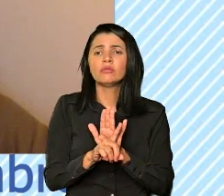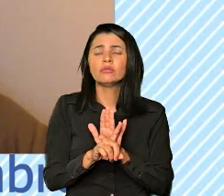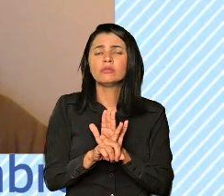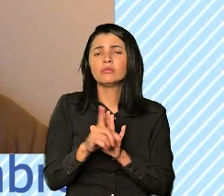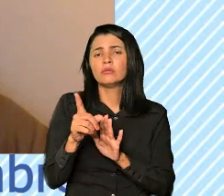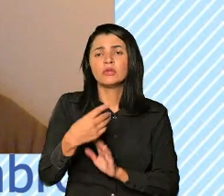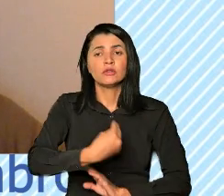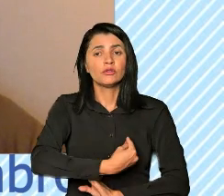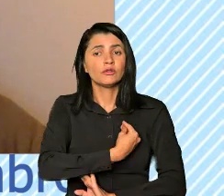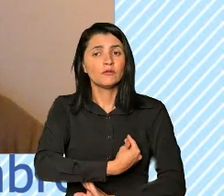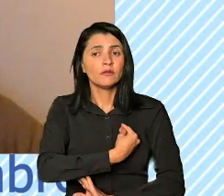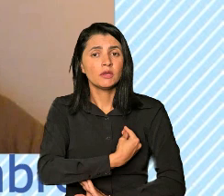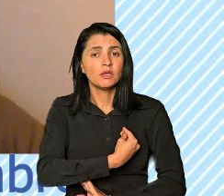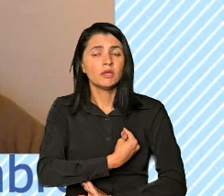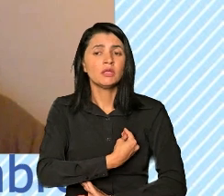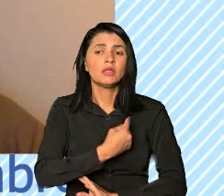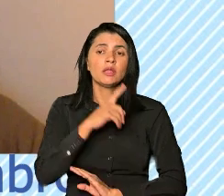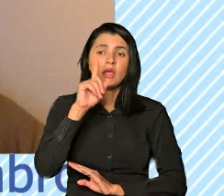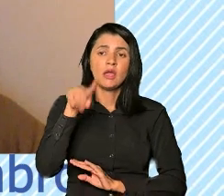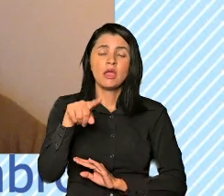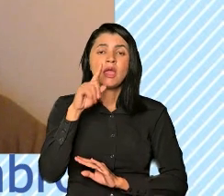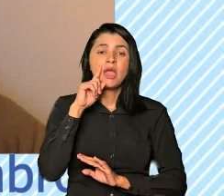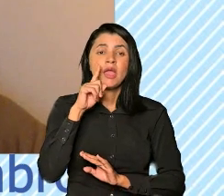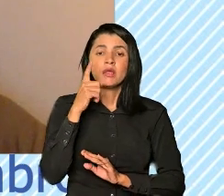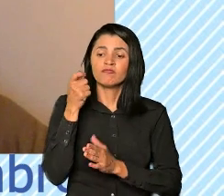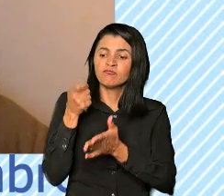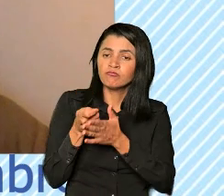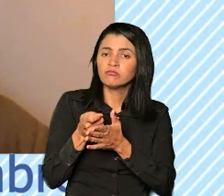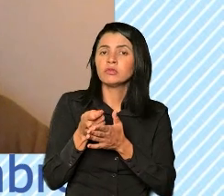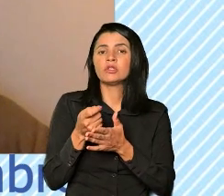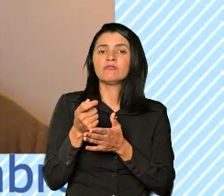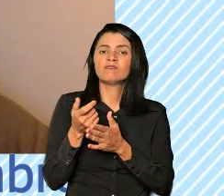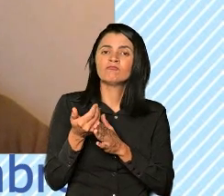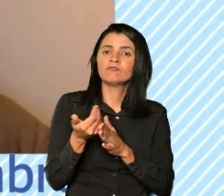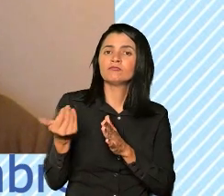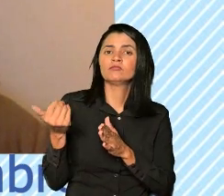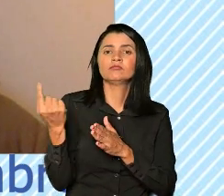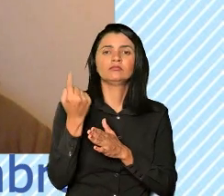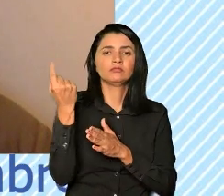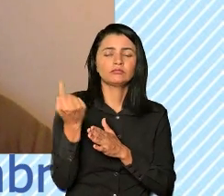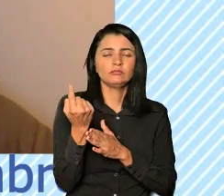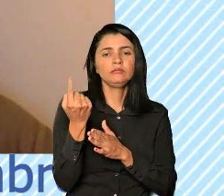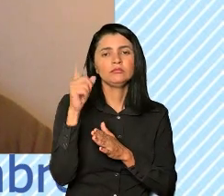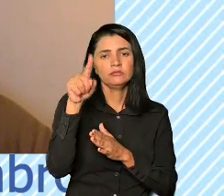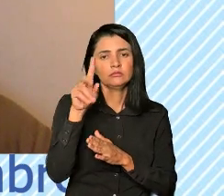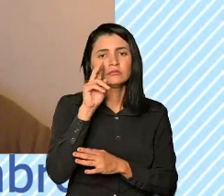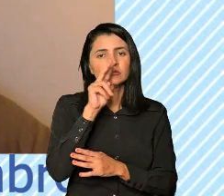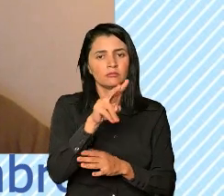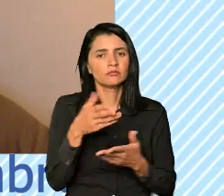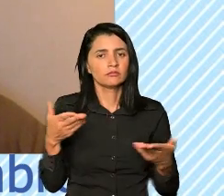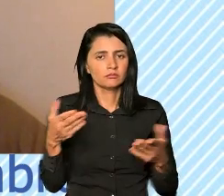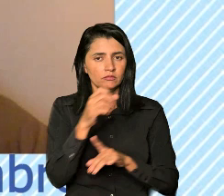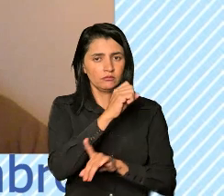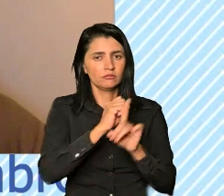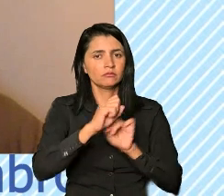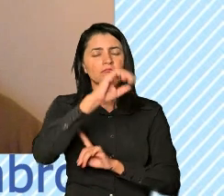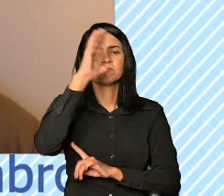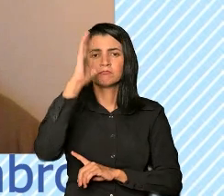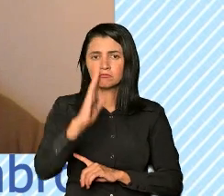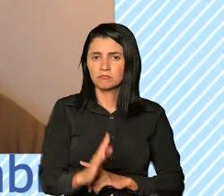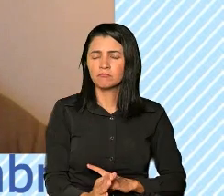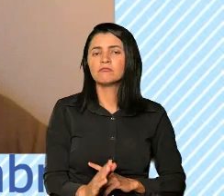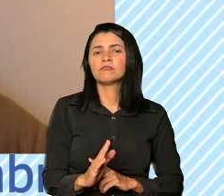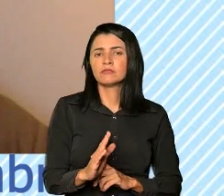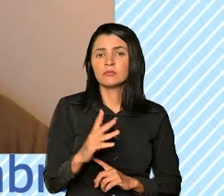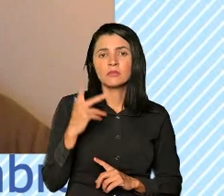Devido a esse isolamento forçado. E é o que a gente vê muito bem isso hoje na sociedade brasileira.